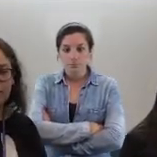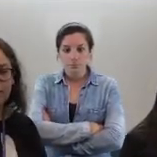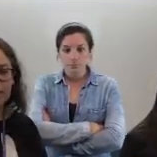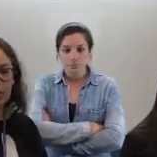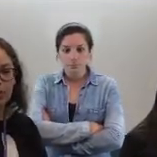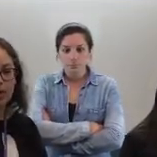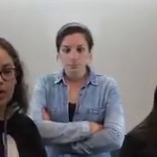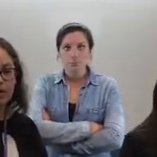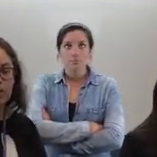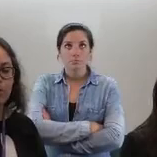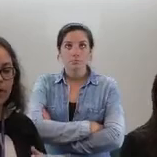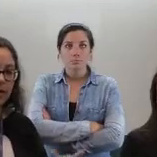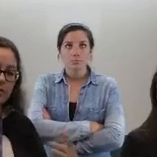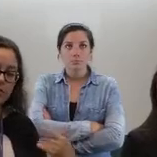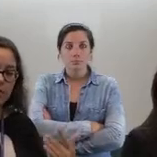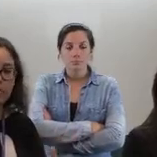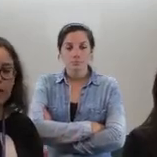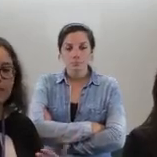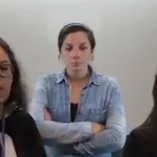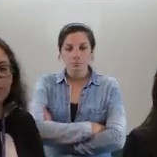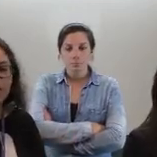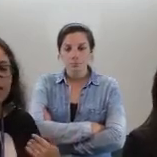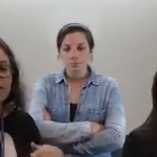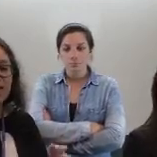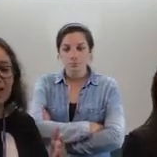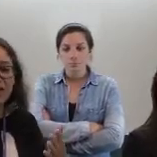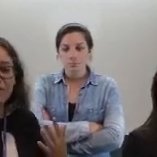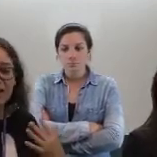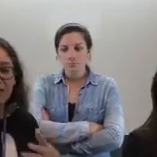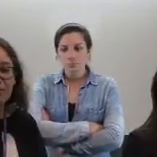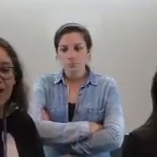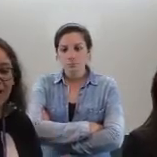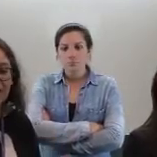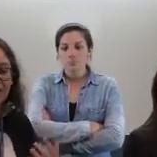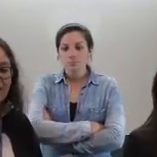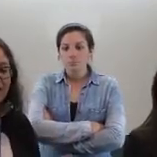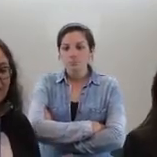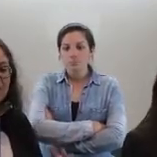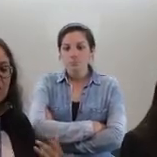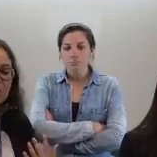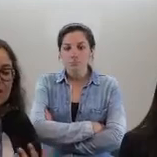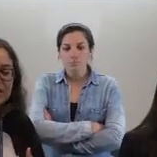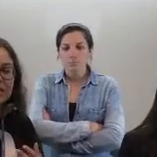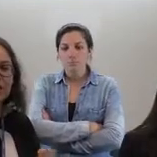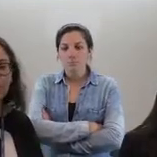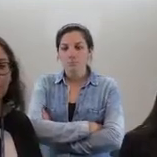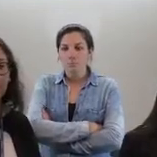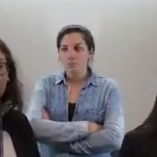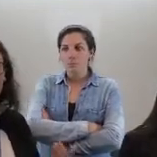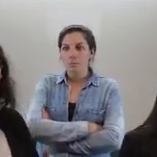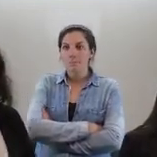Aí vocês têm que clicar aqui em comprar créditos e comprar. Mas eu acho que se já está ali de maneira online, eu acho que não